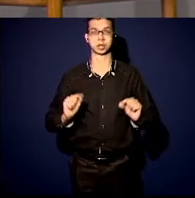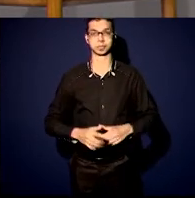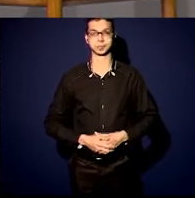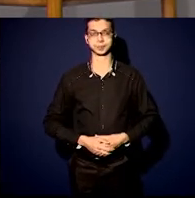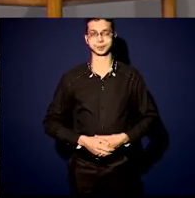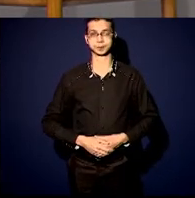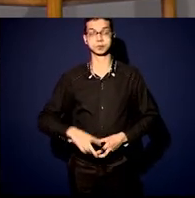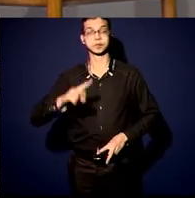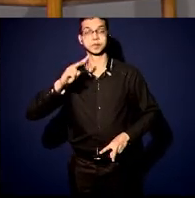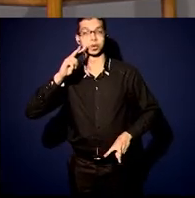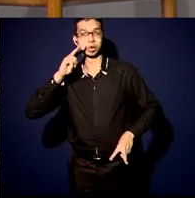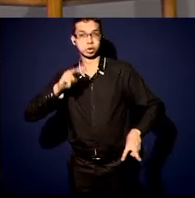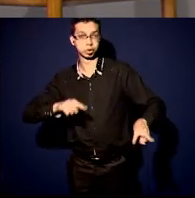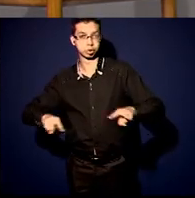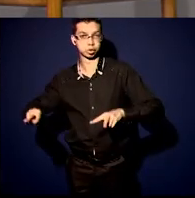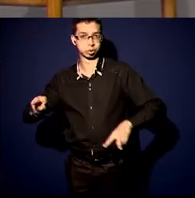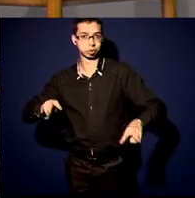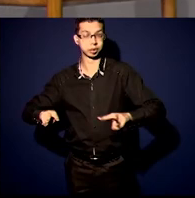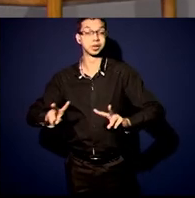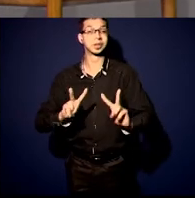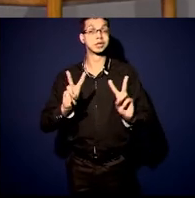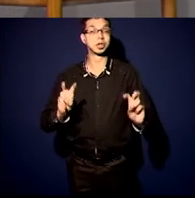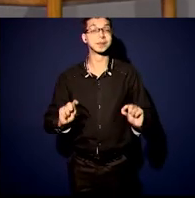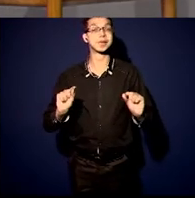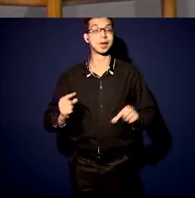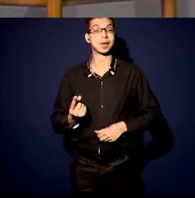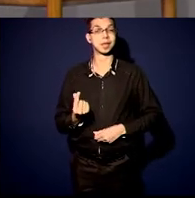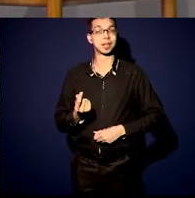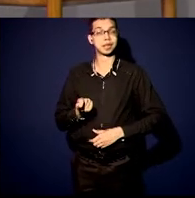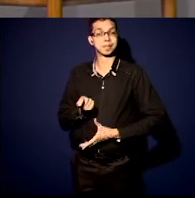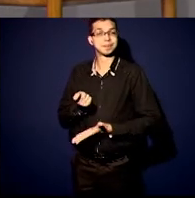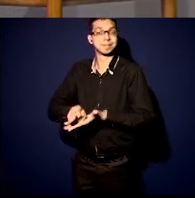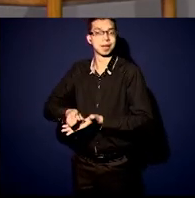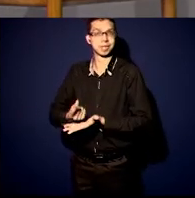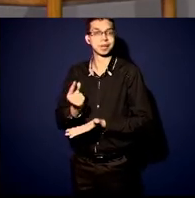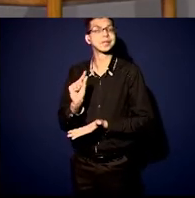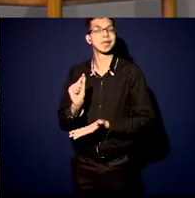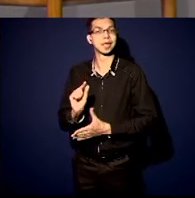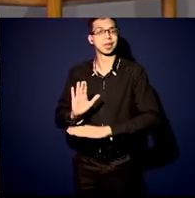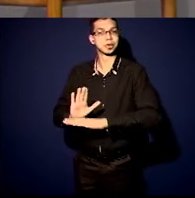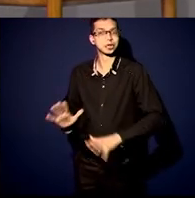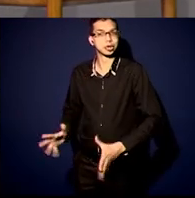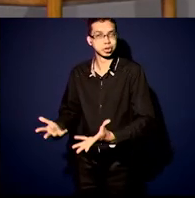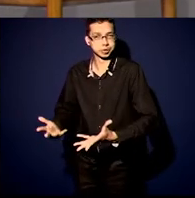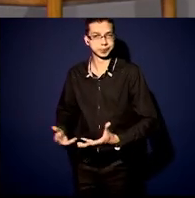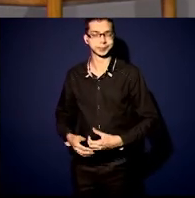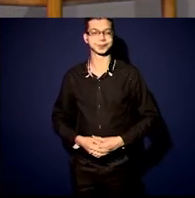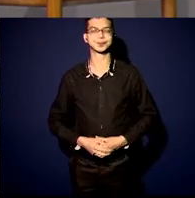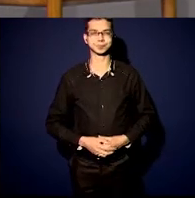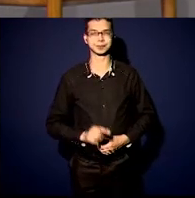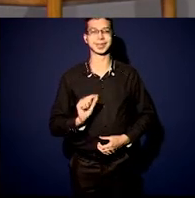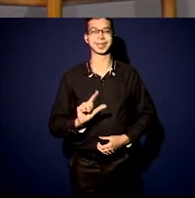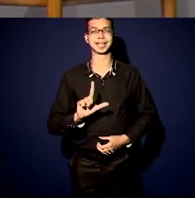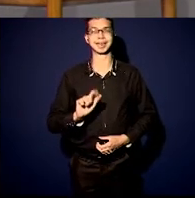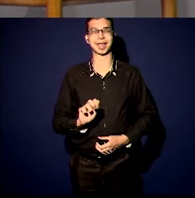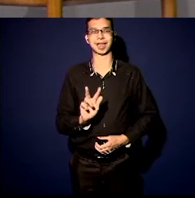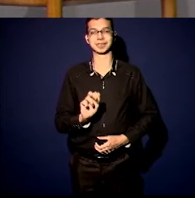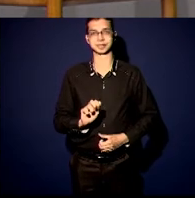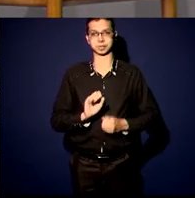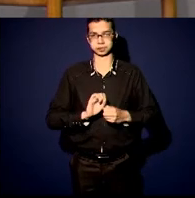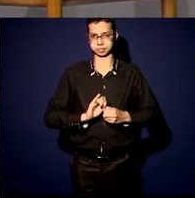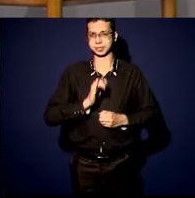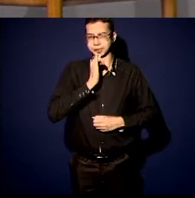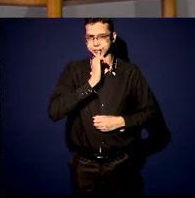nós estamos olhando a montante que em financia quem banca e a jusante quem lava são empresas